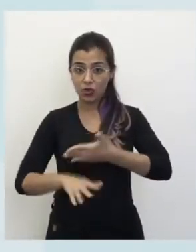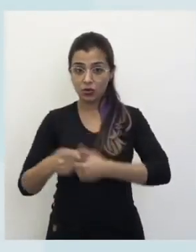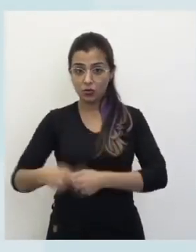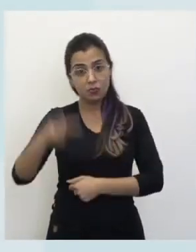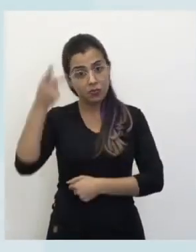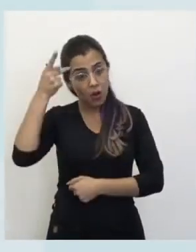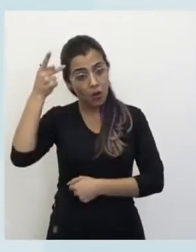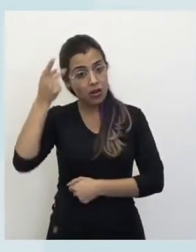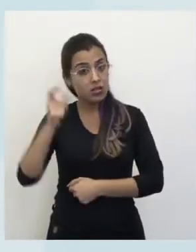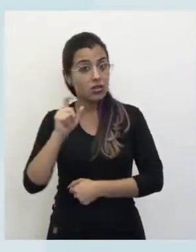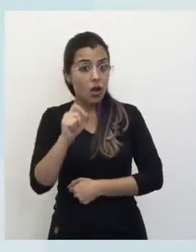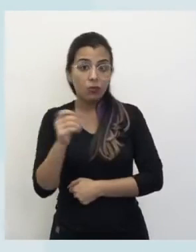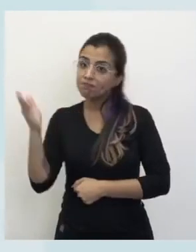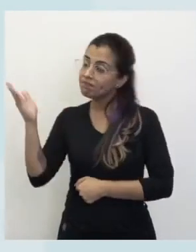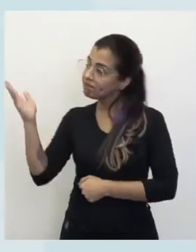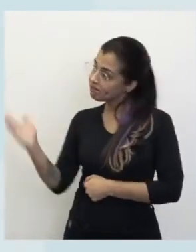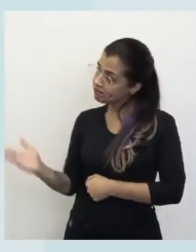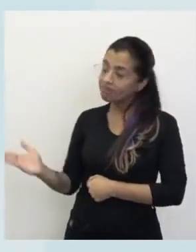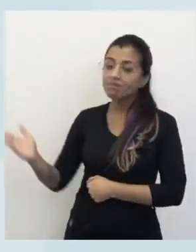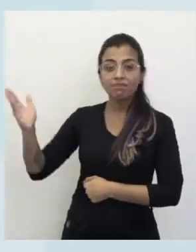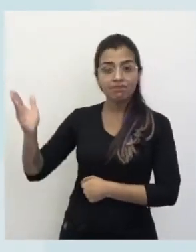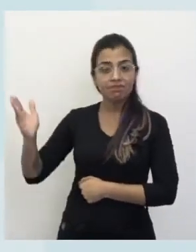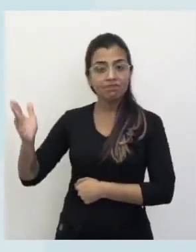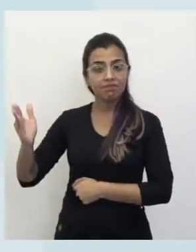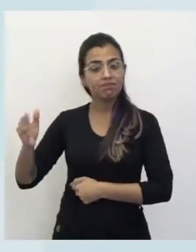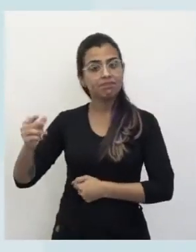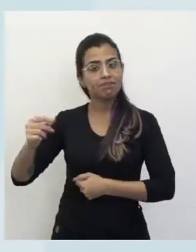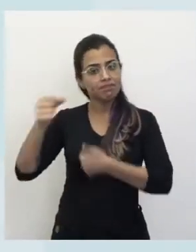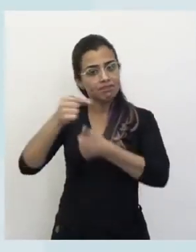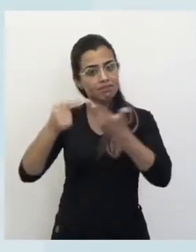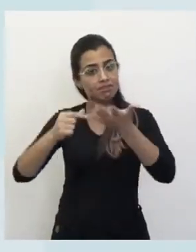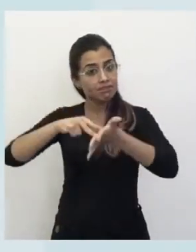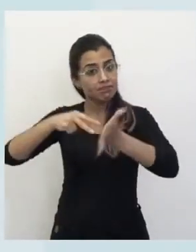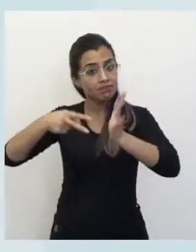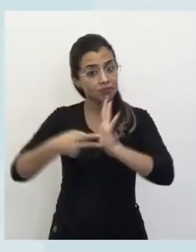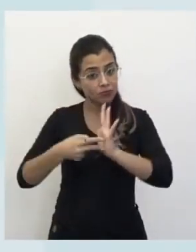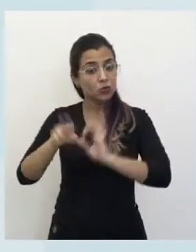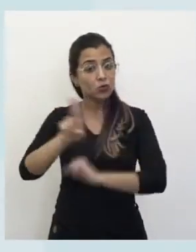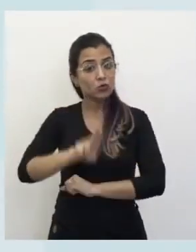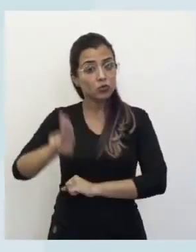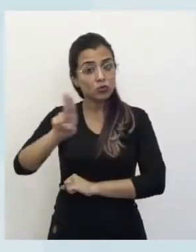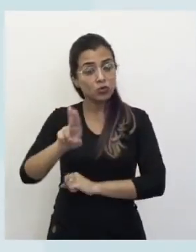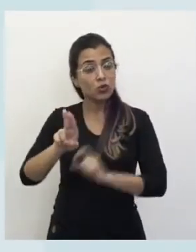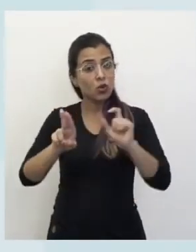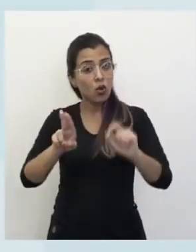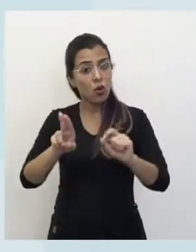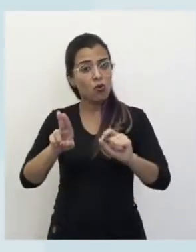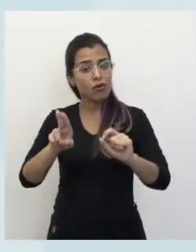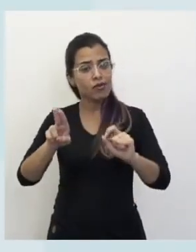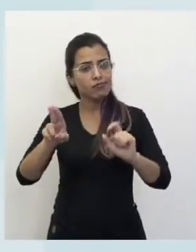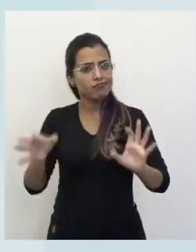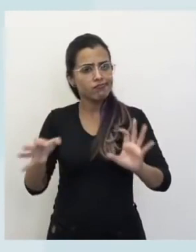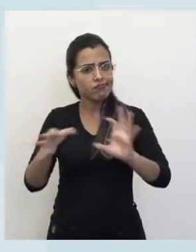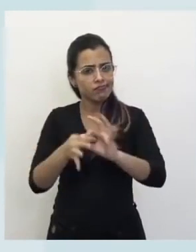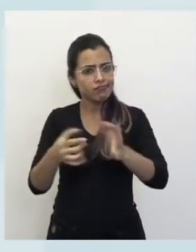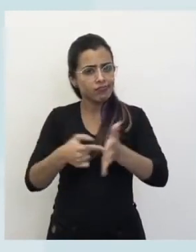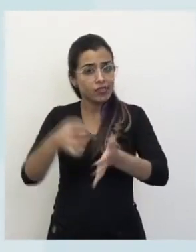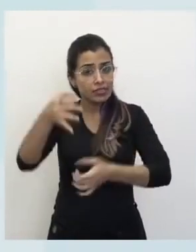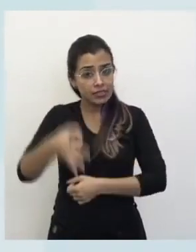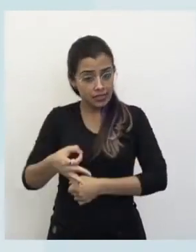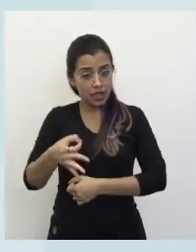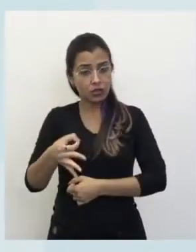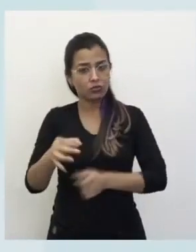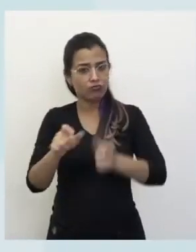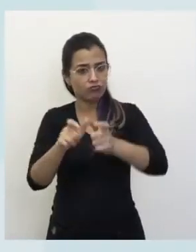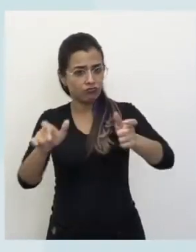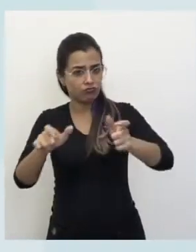hoje, inferir efeitos de sentido provocados pelo uso de recursos de coesão sequencial, conjunções e